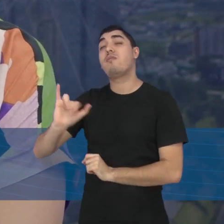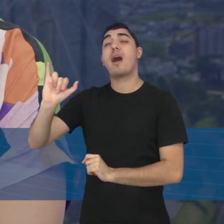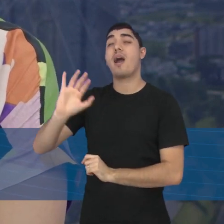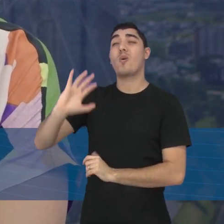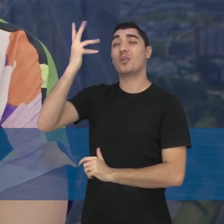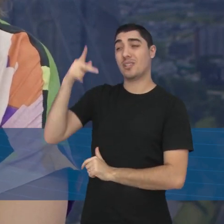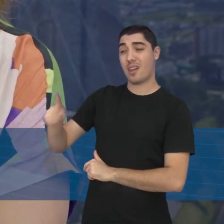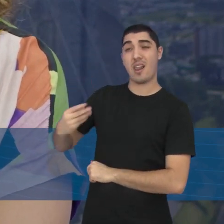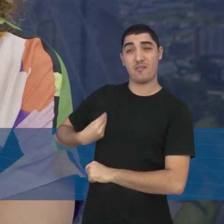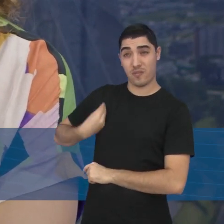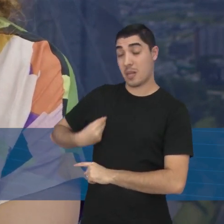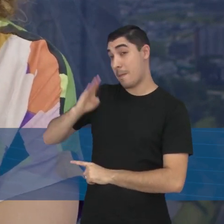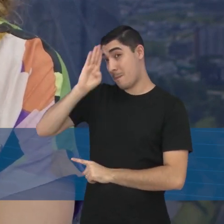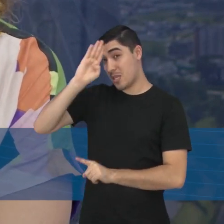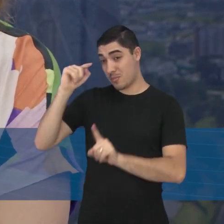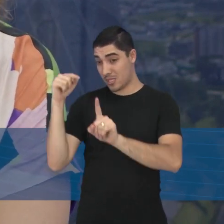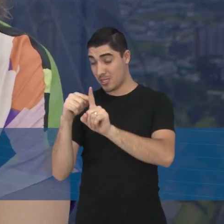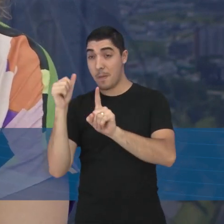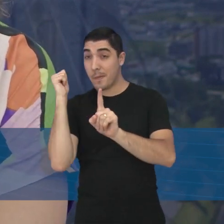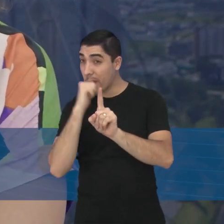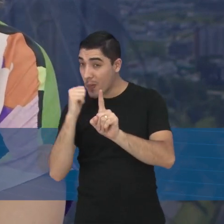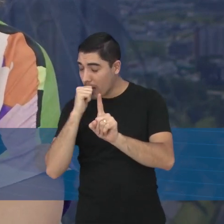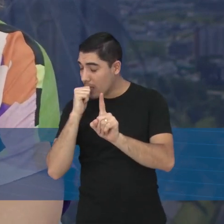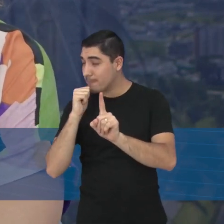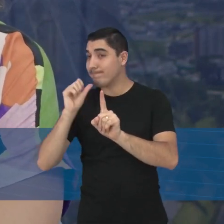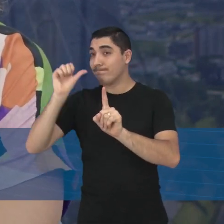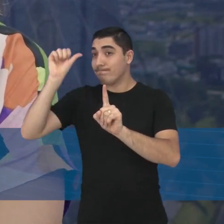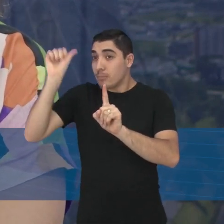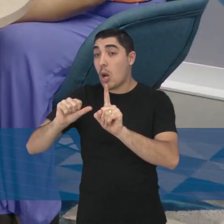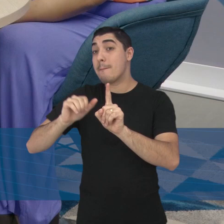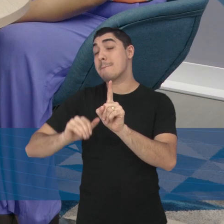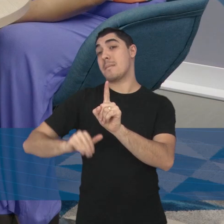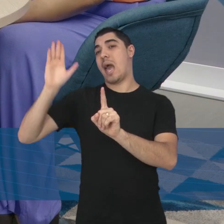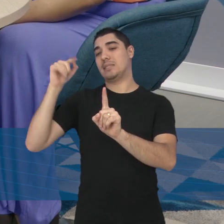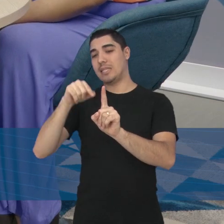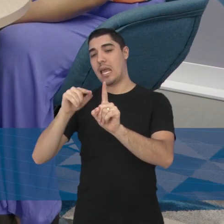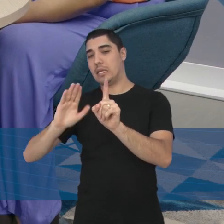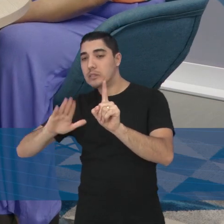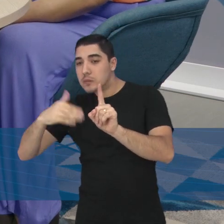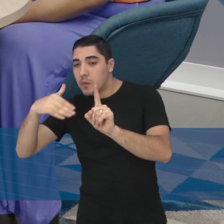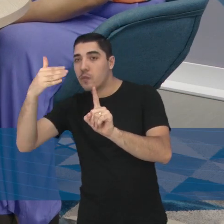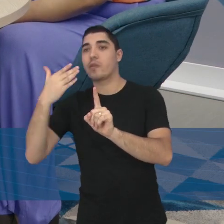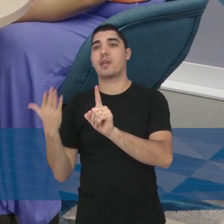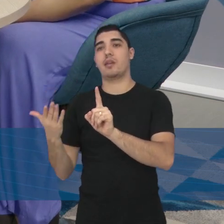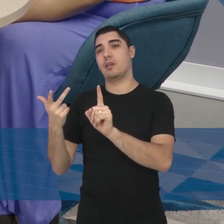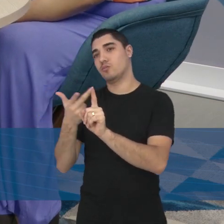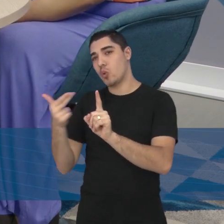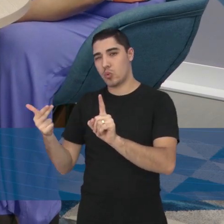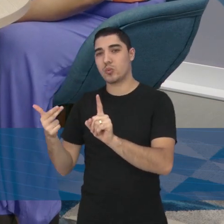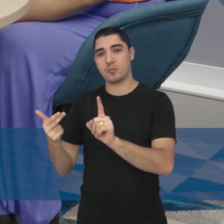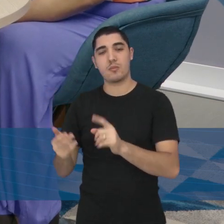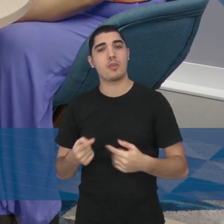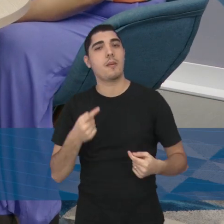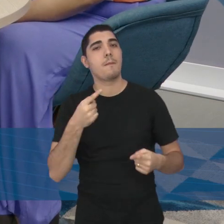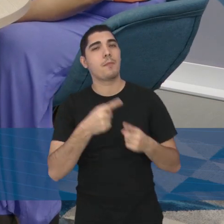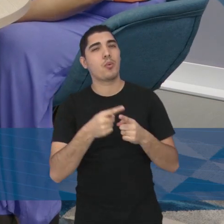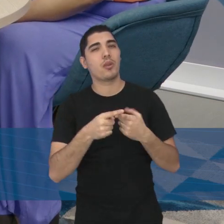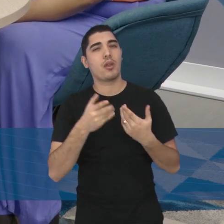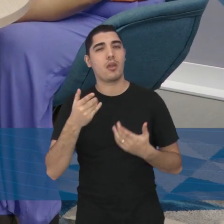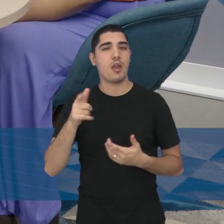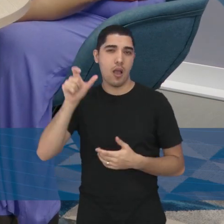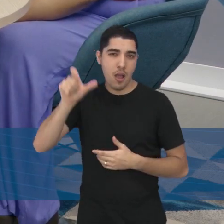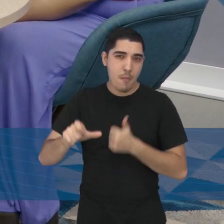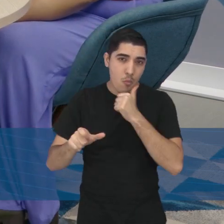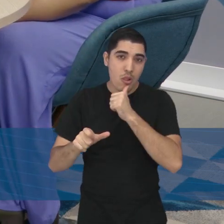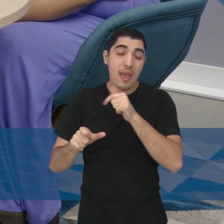principalmente da mulher, é muito grande, né, no desenvolvimento e tudo pegar mais. Essa carga para ela, né, porque a mulher é